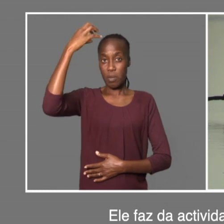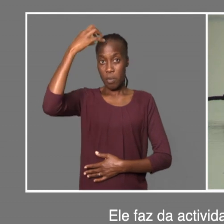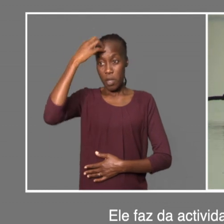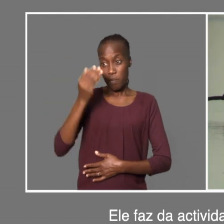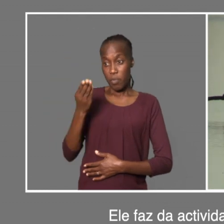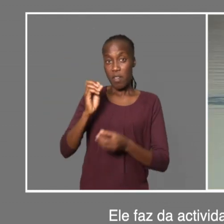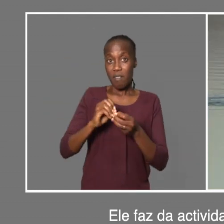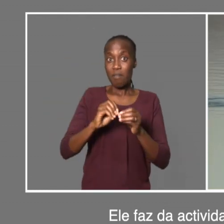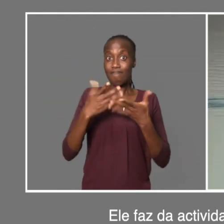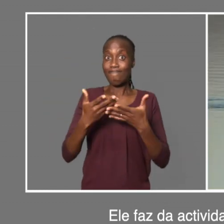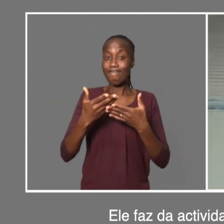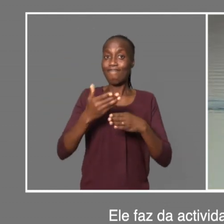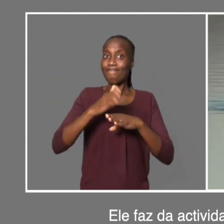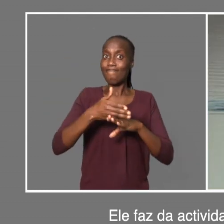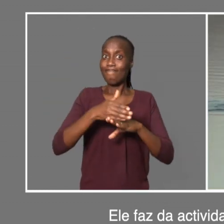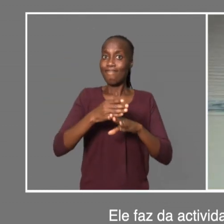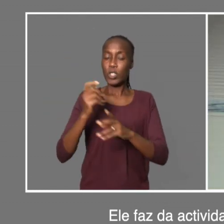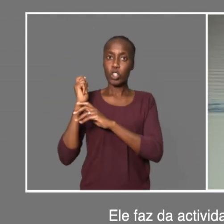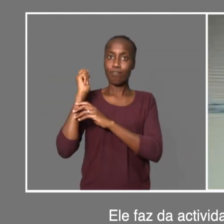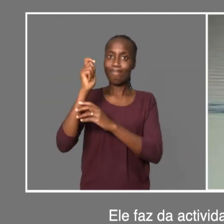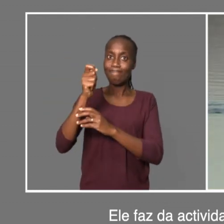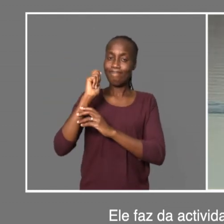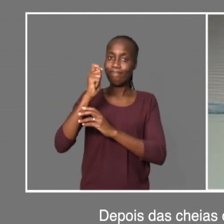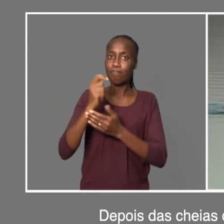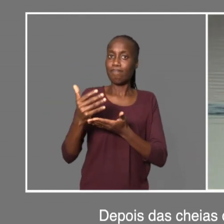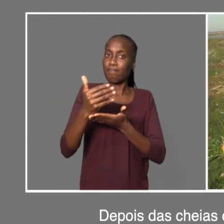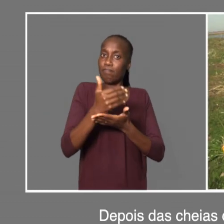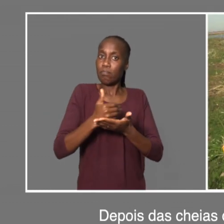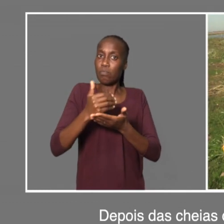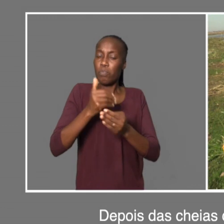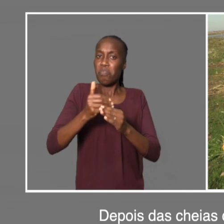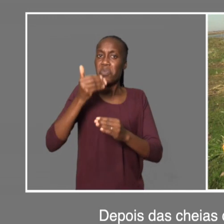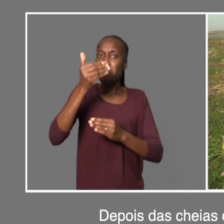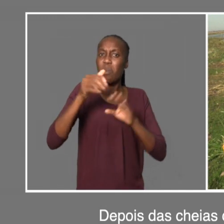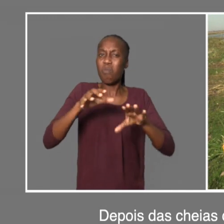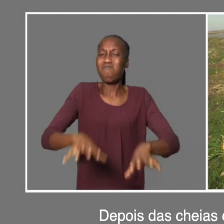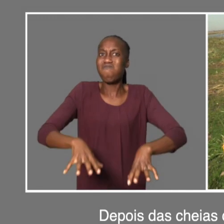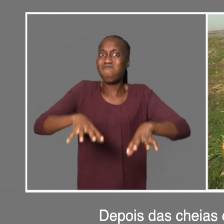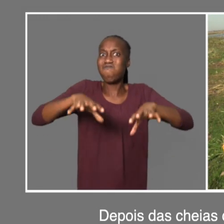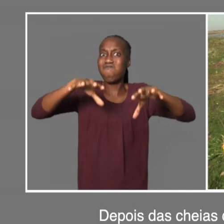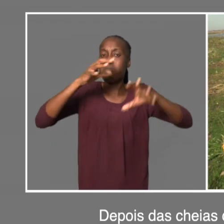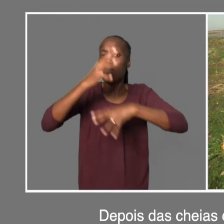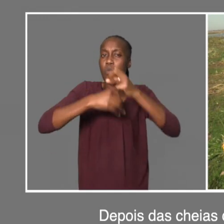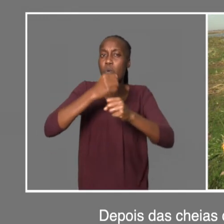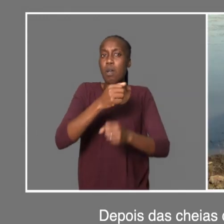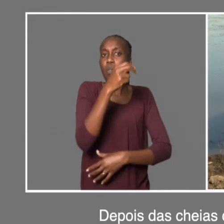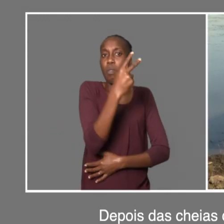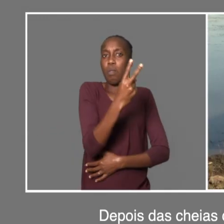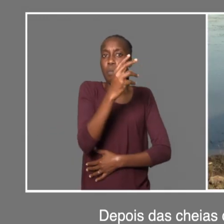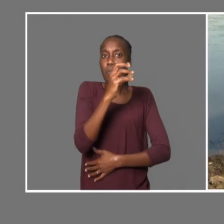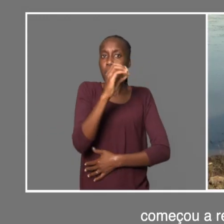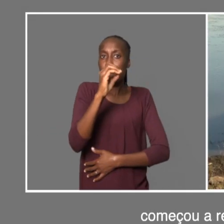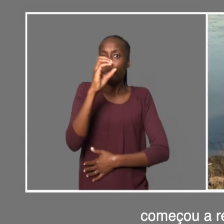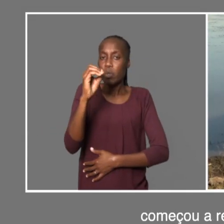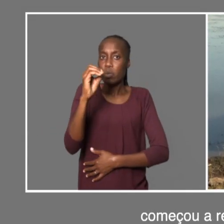da atividade pescaira sua fonte de renda. Depois das cheias que assolaram o país no ano 2000